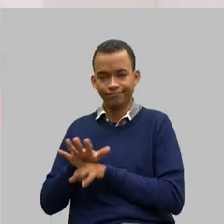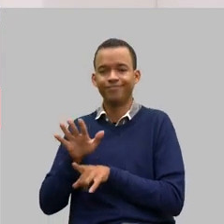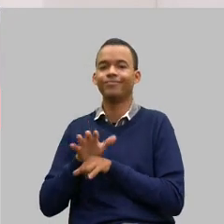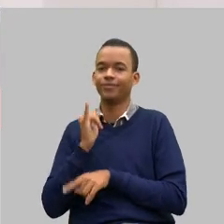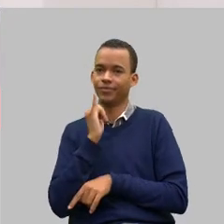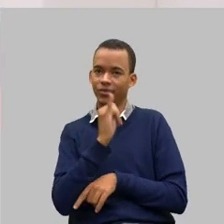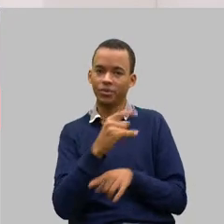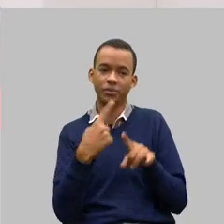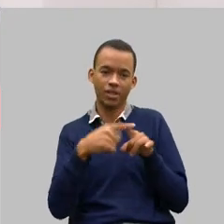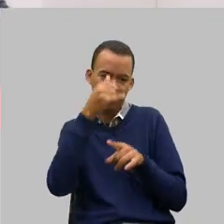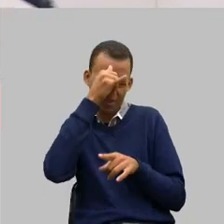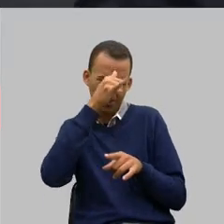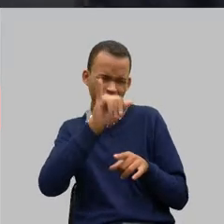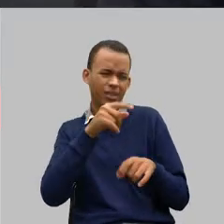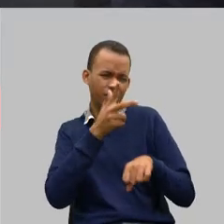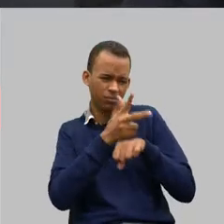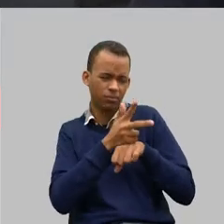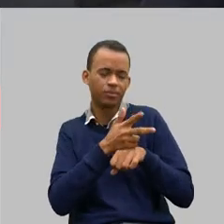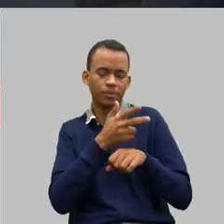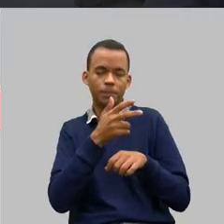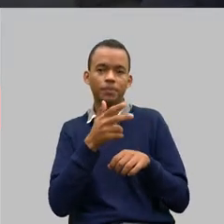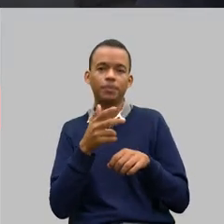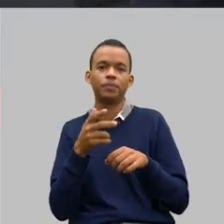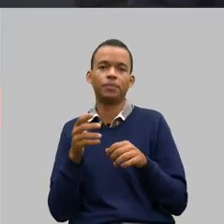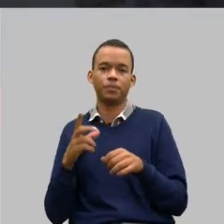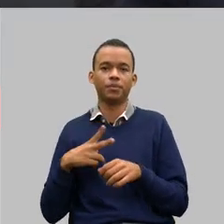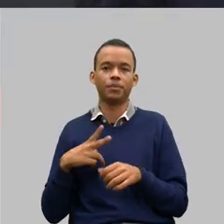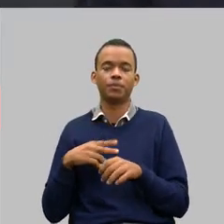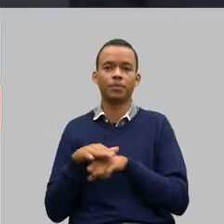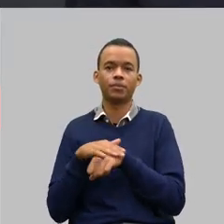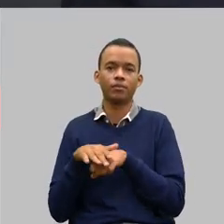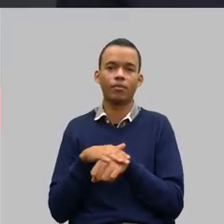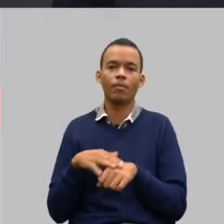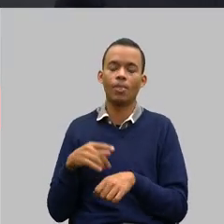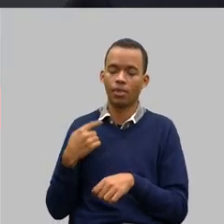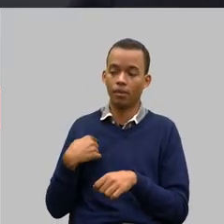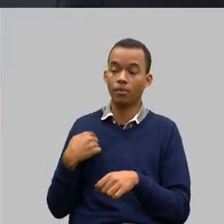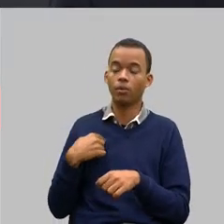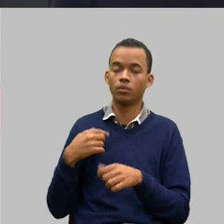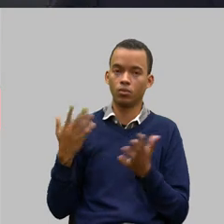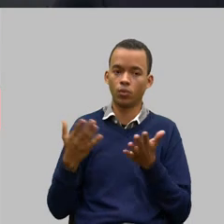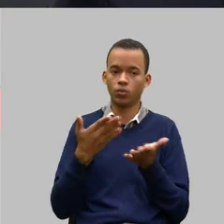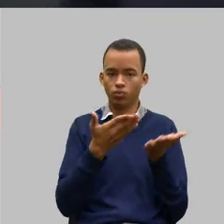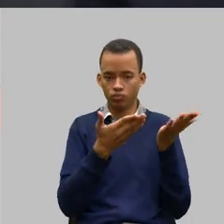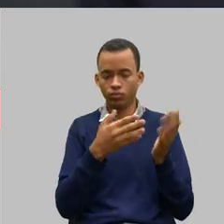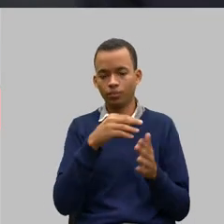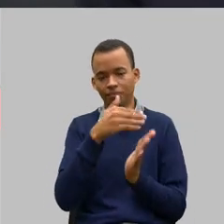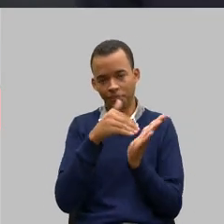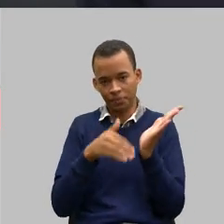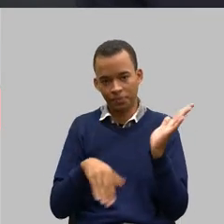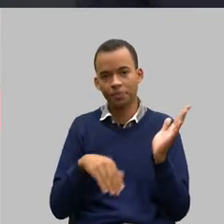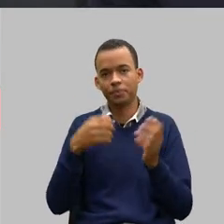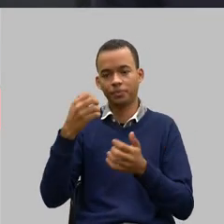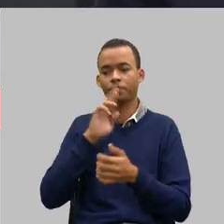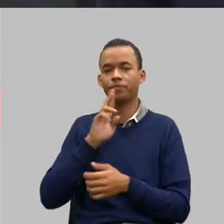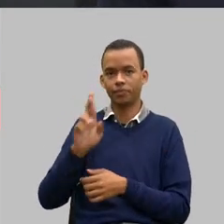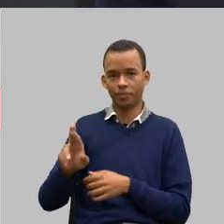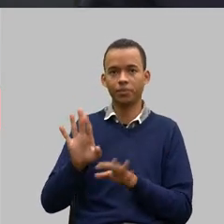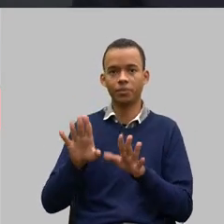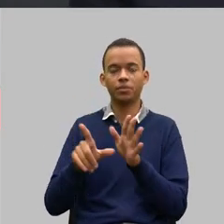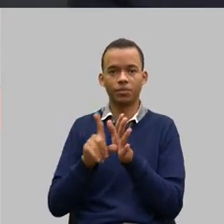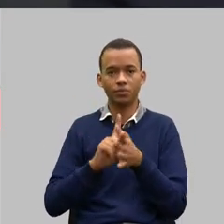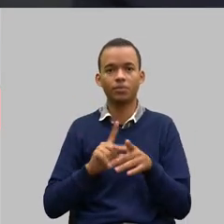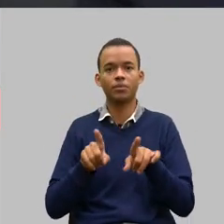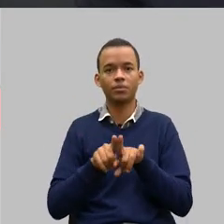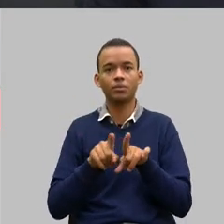o tempo aqui da nossa comissão eu vou encaminhar pro nosso secretário Preto fazer as suas considerações e respostas mas antes disso